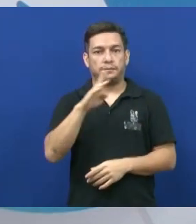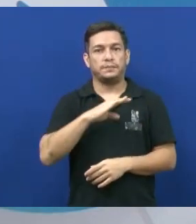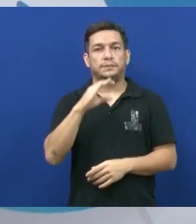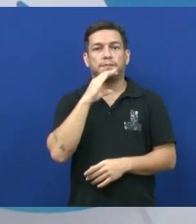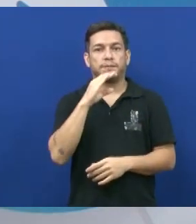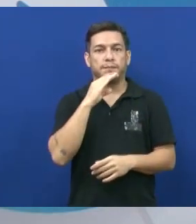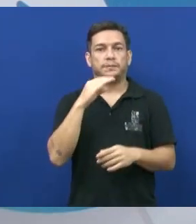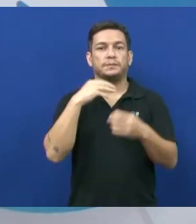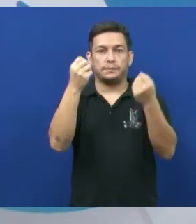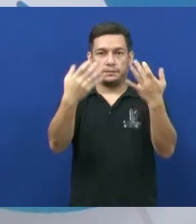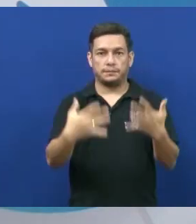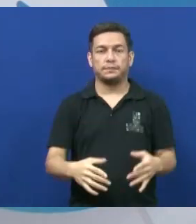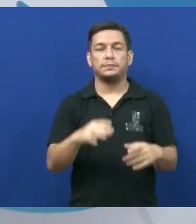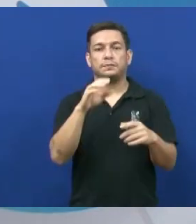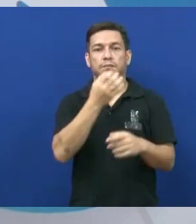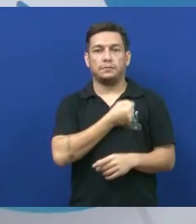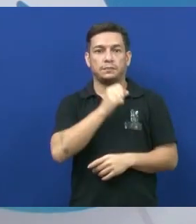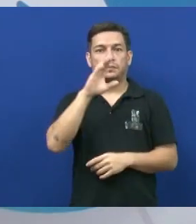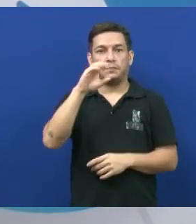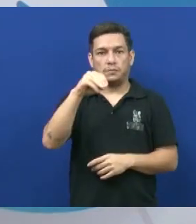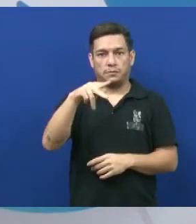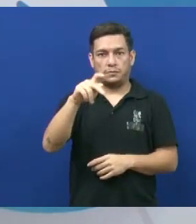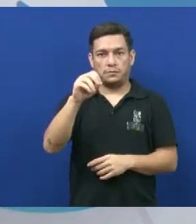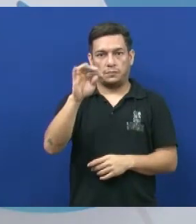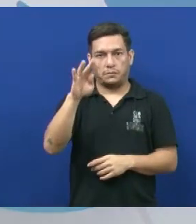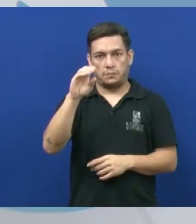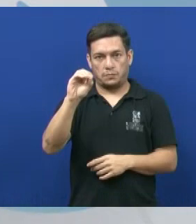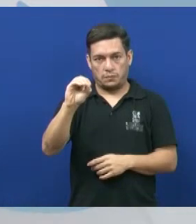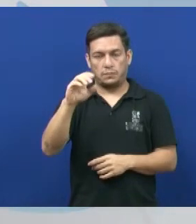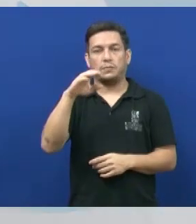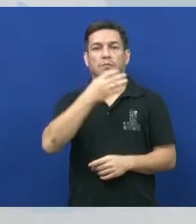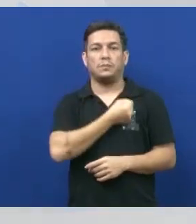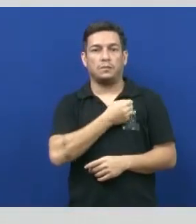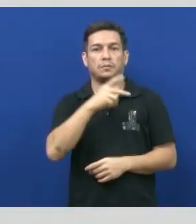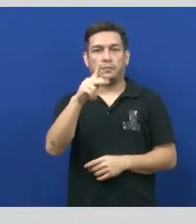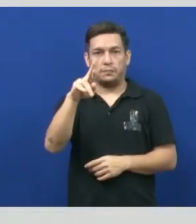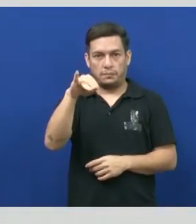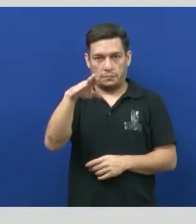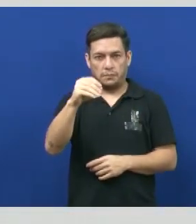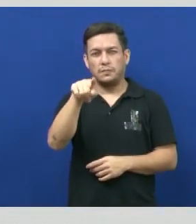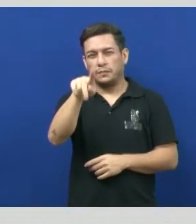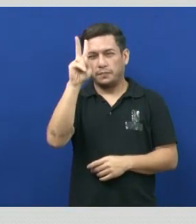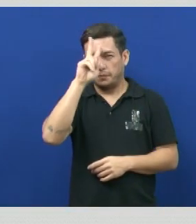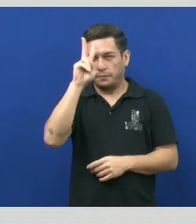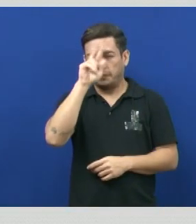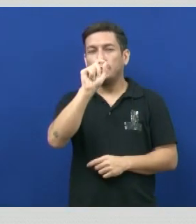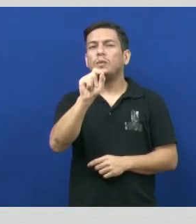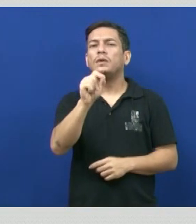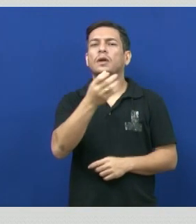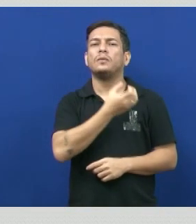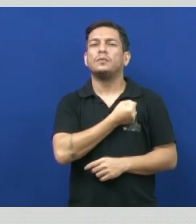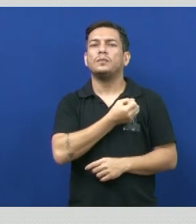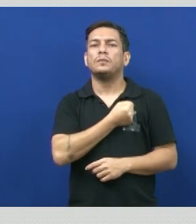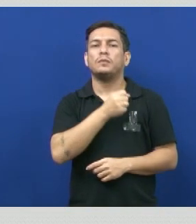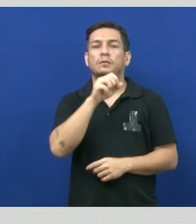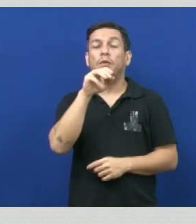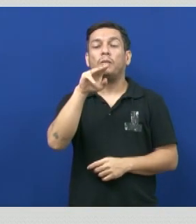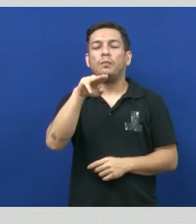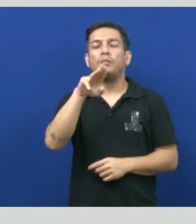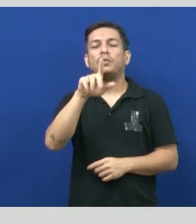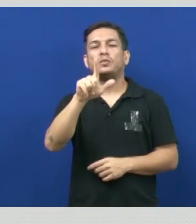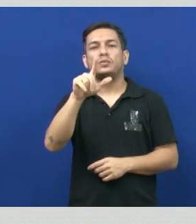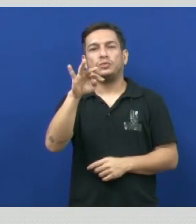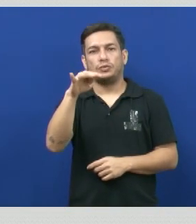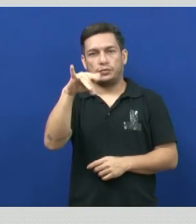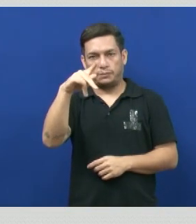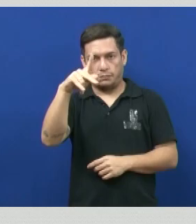definir número composto e número primo, tá bom? Vamos relembrar aí. Você se lembra o que é um número, o que é um múltiplo?